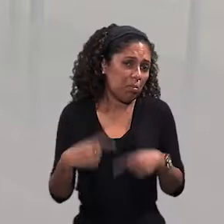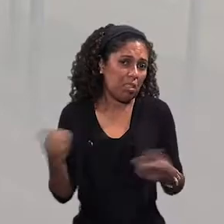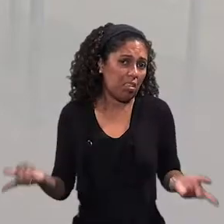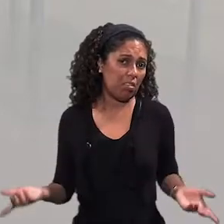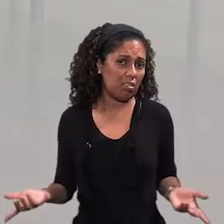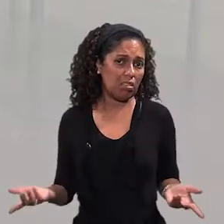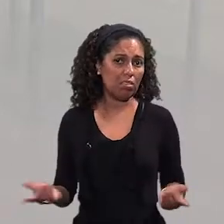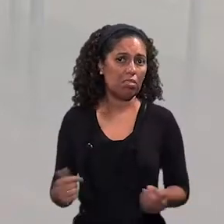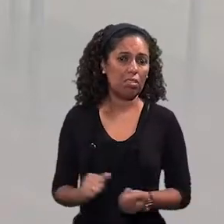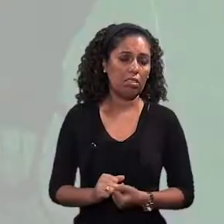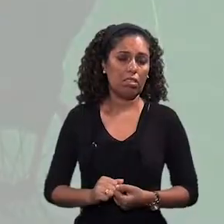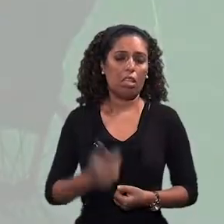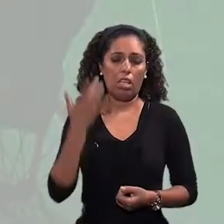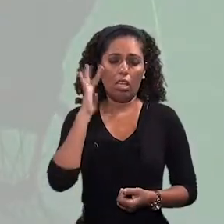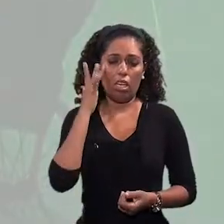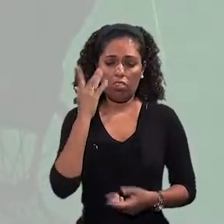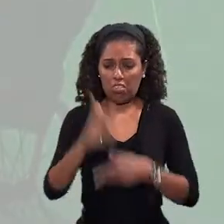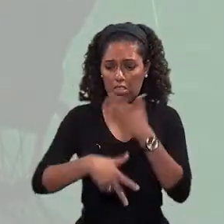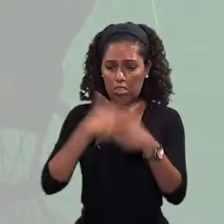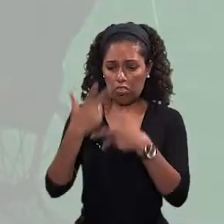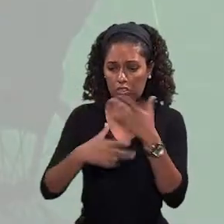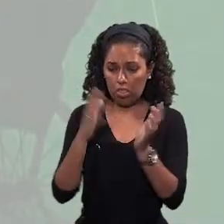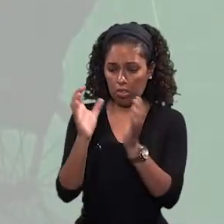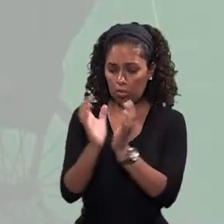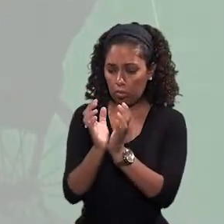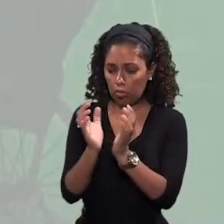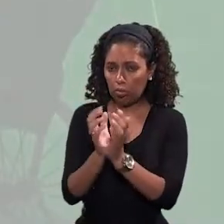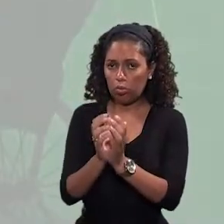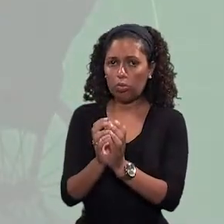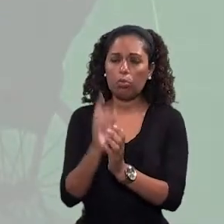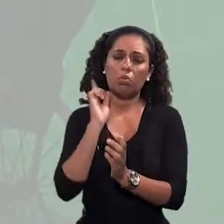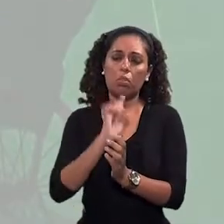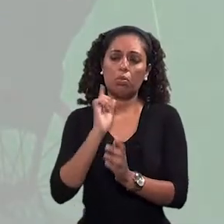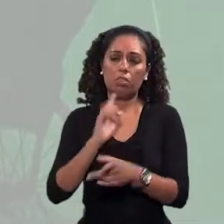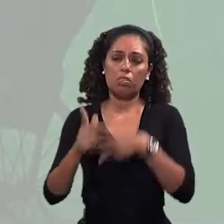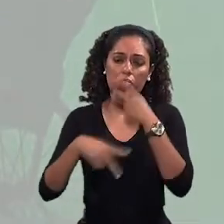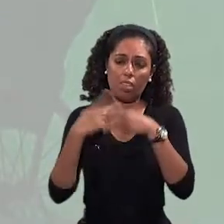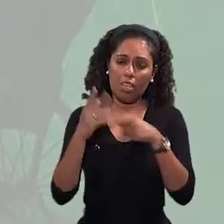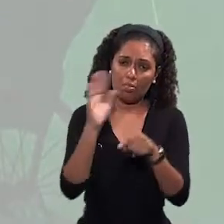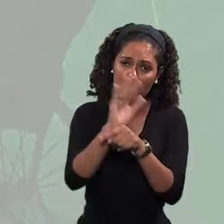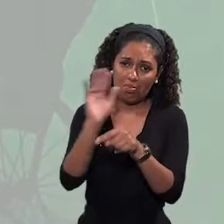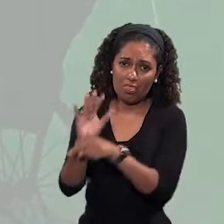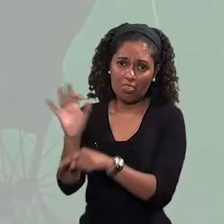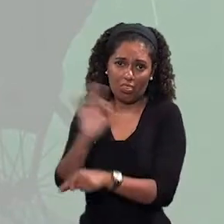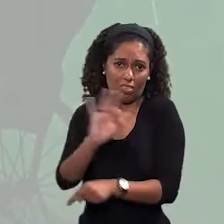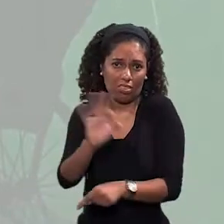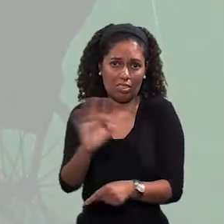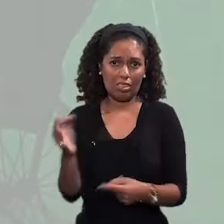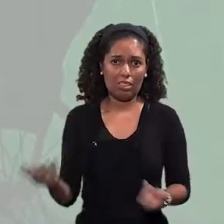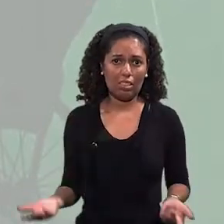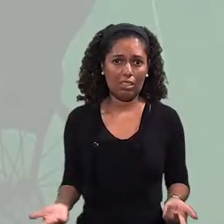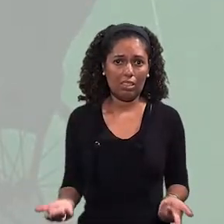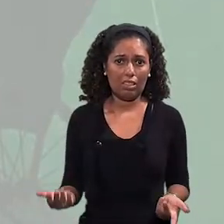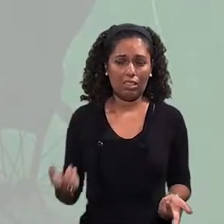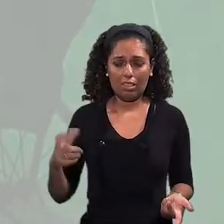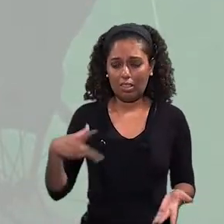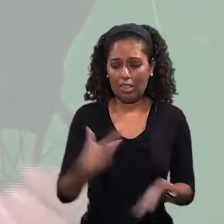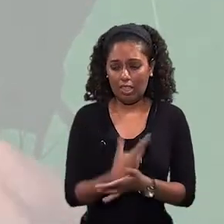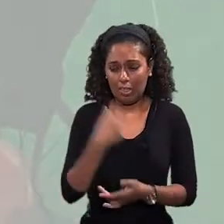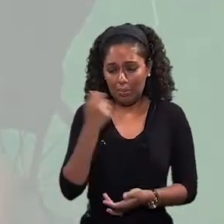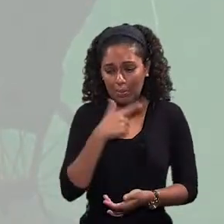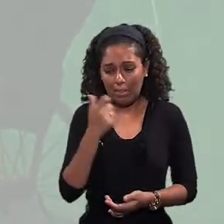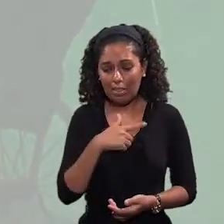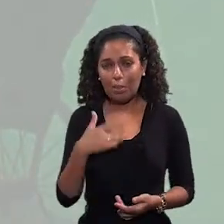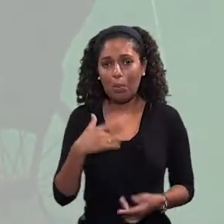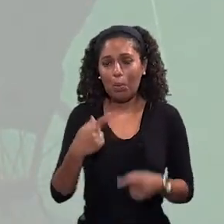Não funcionou. Então, acho que essa justificativa aí cai por terra, Rui. É um absurdo, acho que o Renan vai... Eu